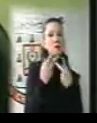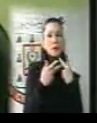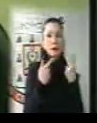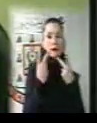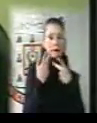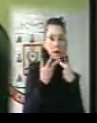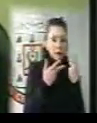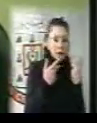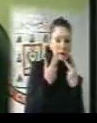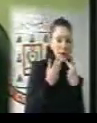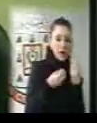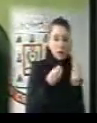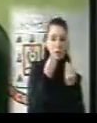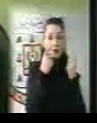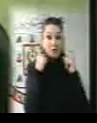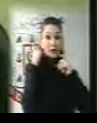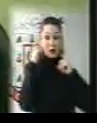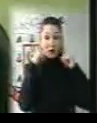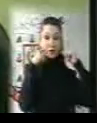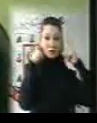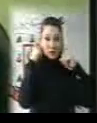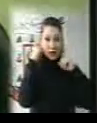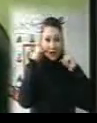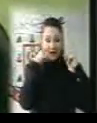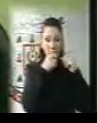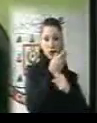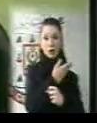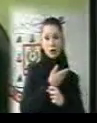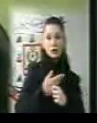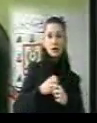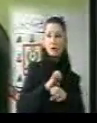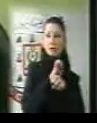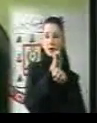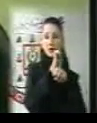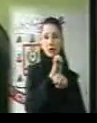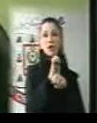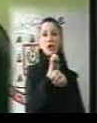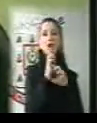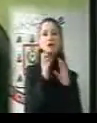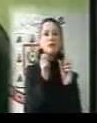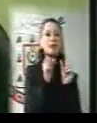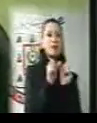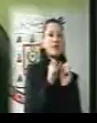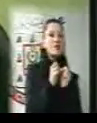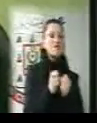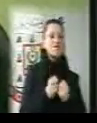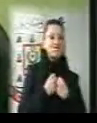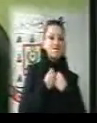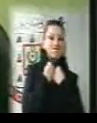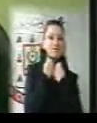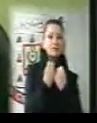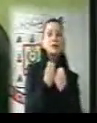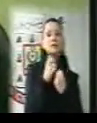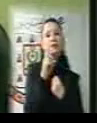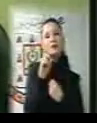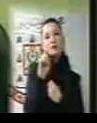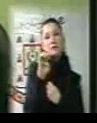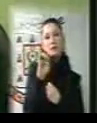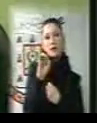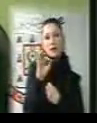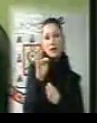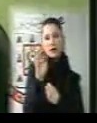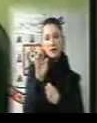da preocupação do governo do estado, falando do esforço que está sendo feito pelo DEINFRA, que está sendo feito